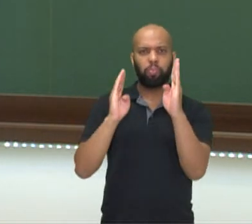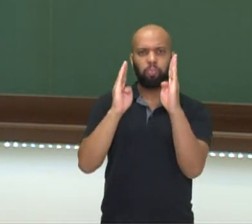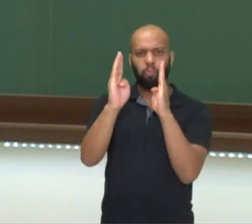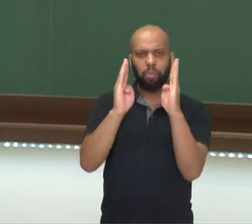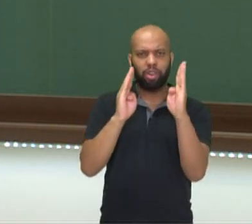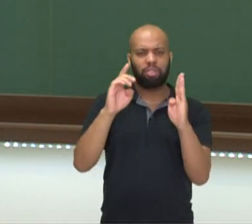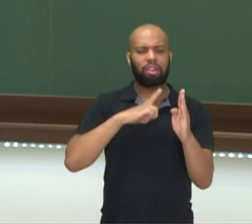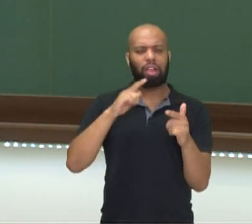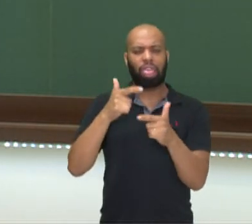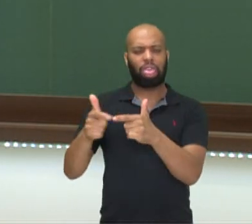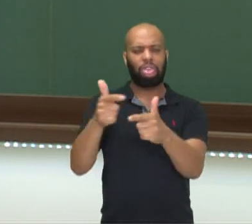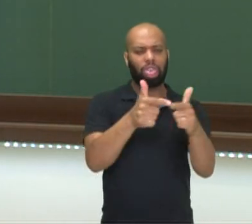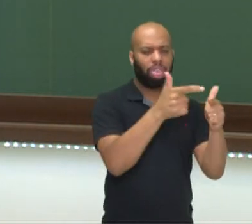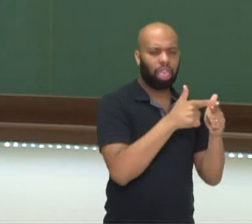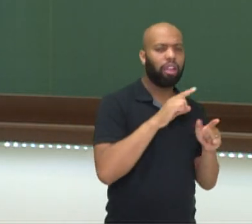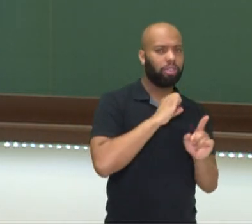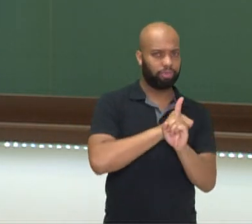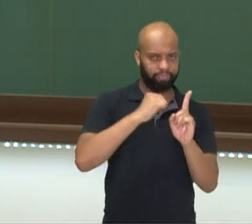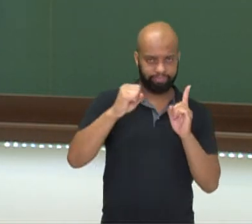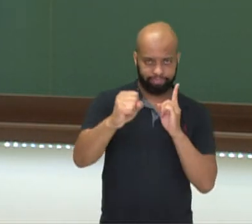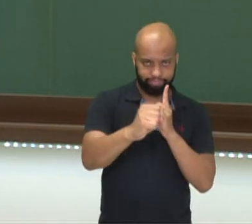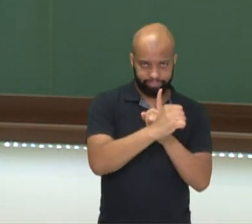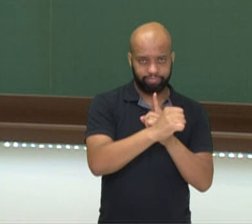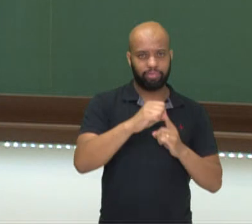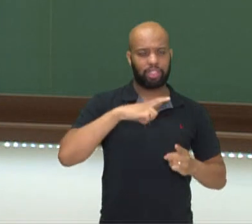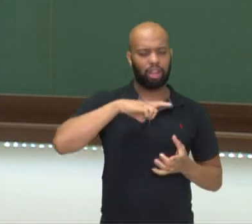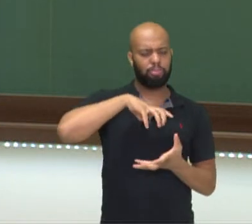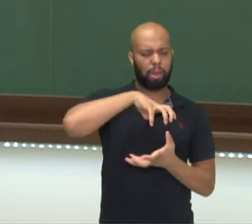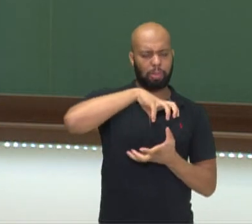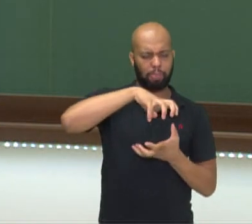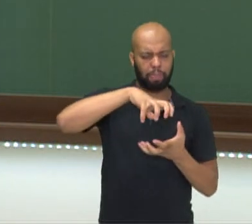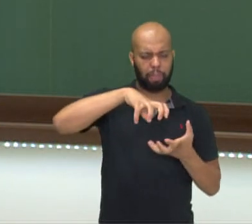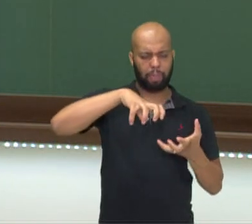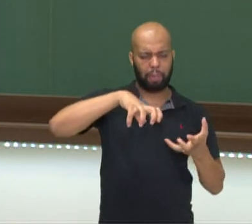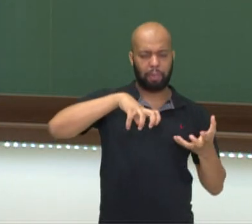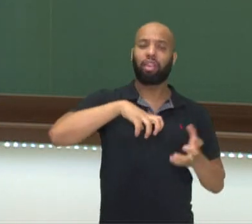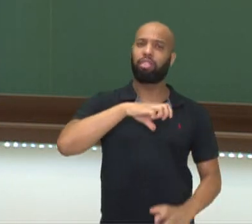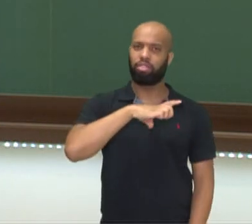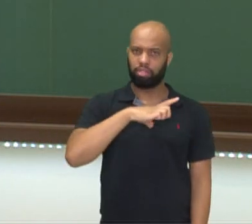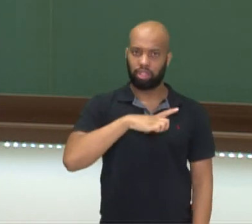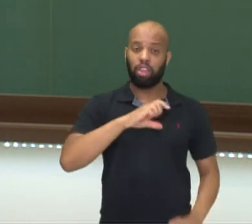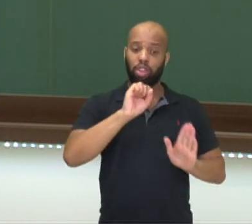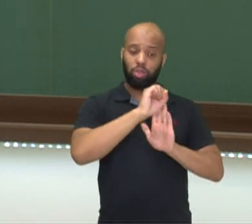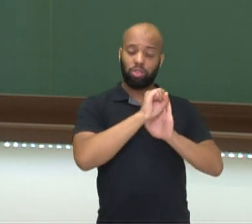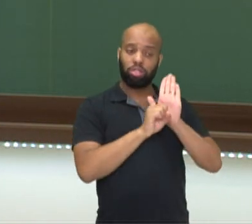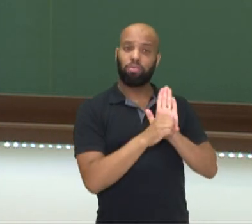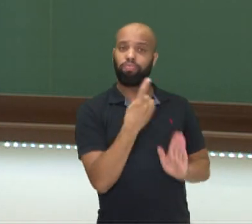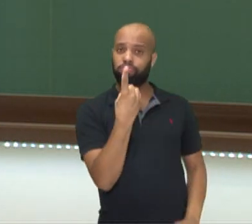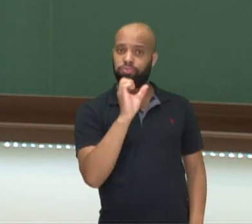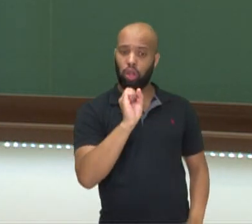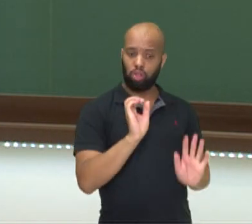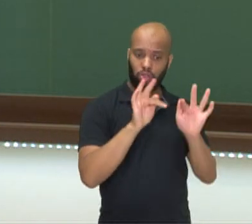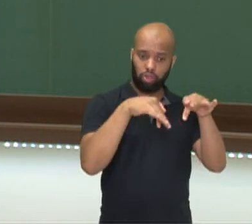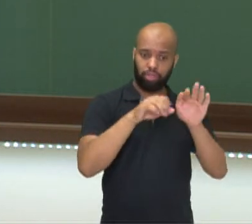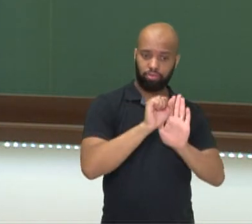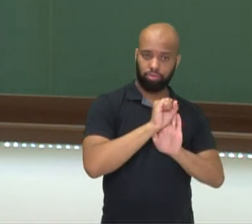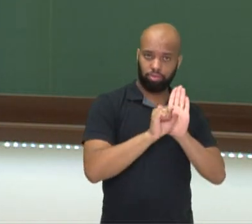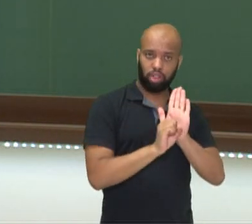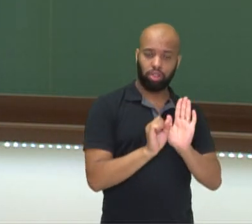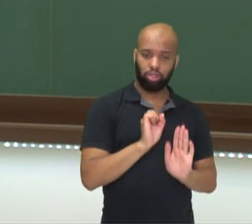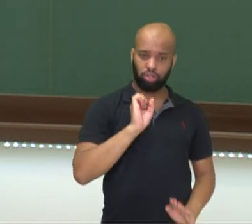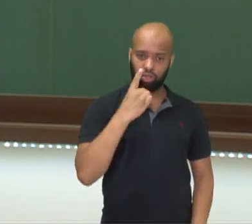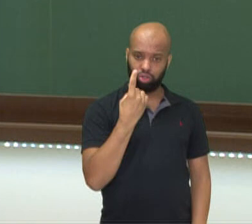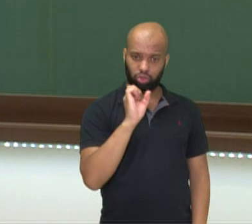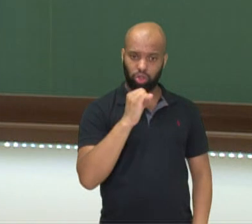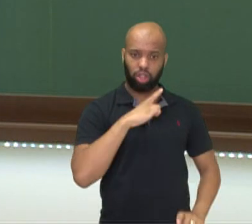muito conturbada, uma época regida por revoluções. Ali no século XVIII, finalzinho do século XVIII,